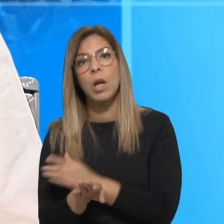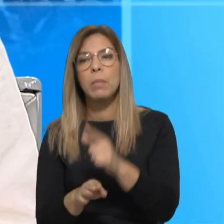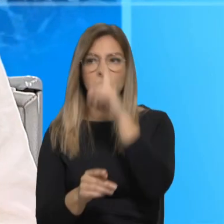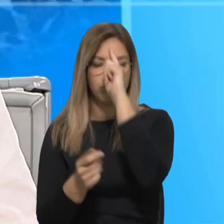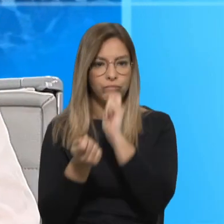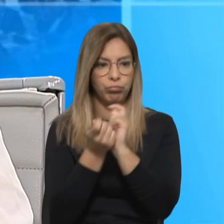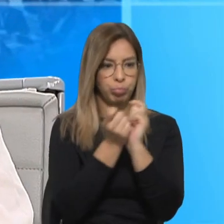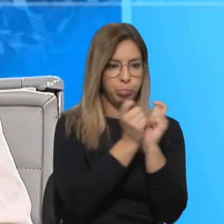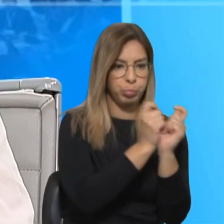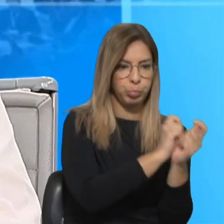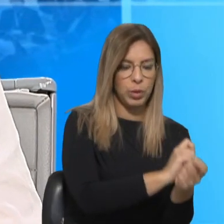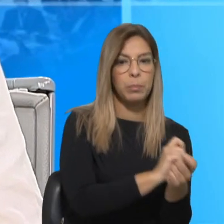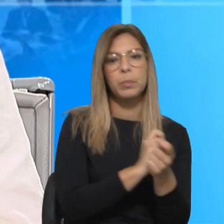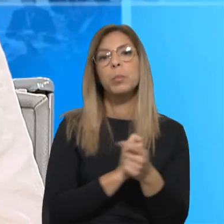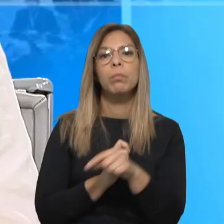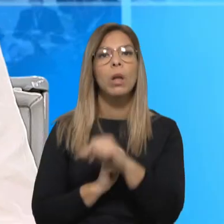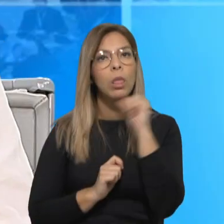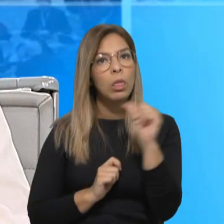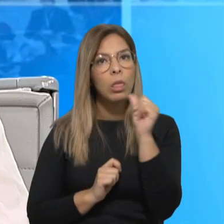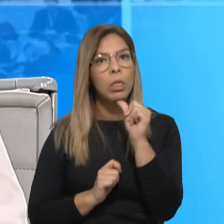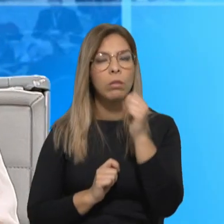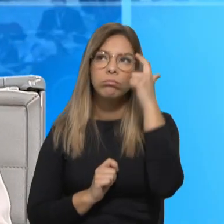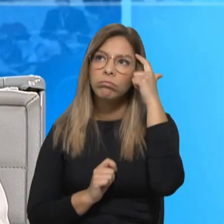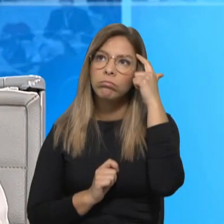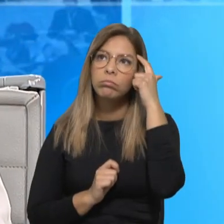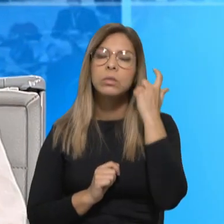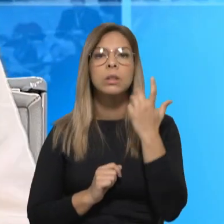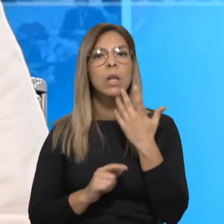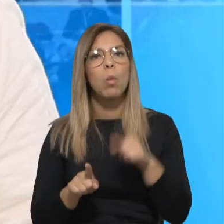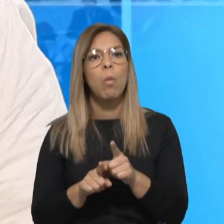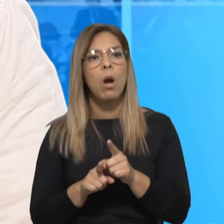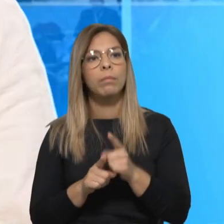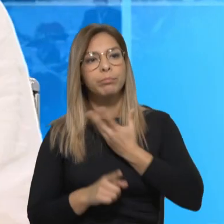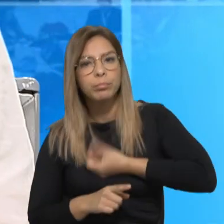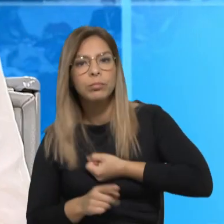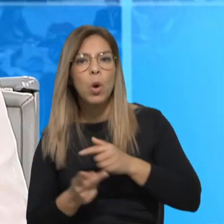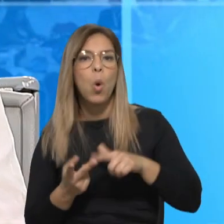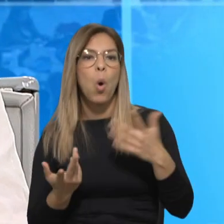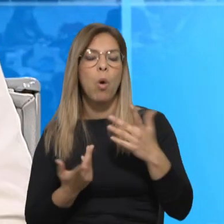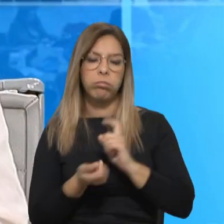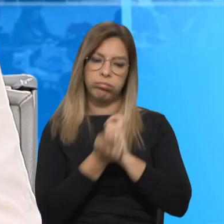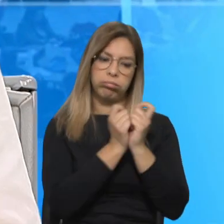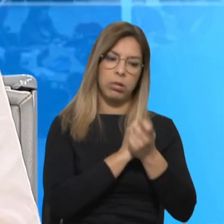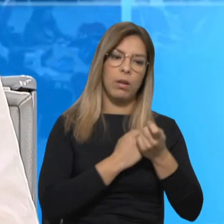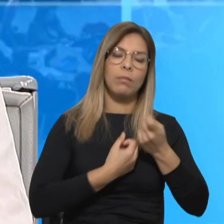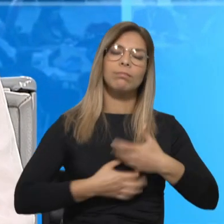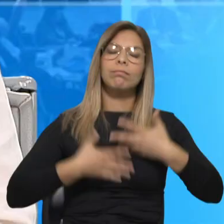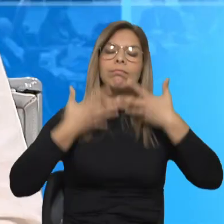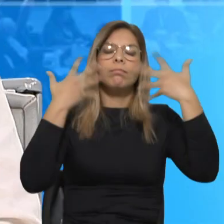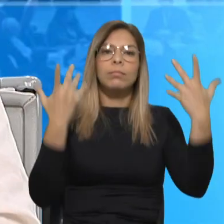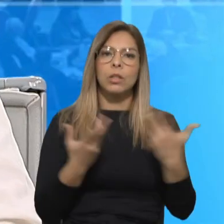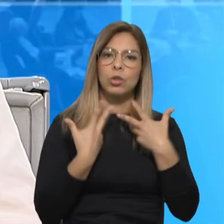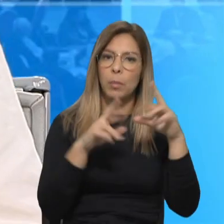transformar gritos, que muitas vezes são gritos de angústia, gritos de dor, em cantos de esperança, é um desafio para todos. E